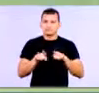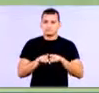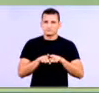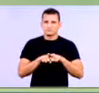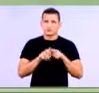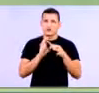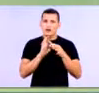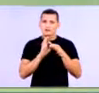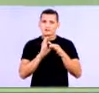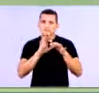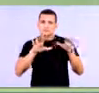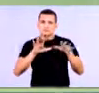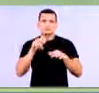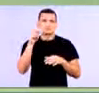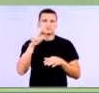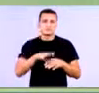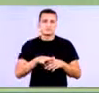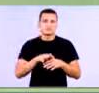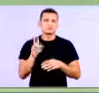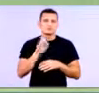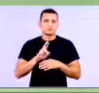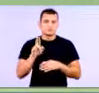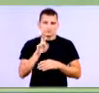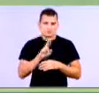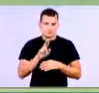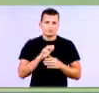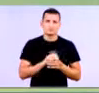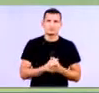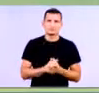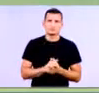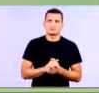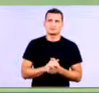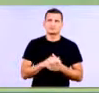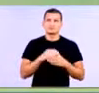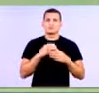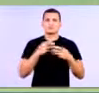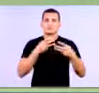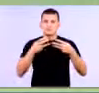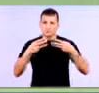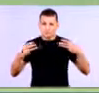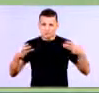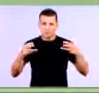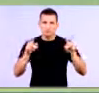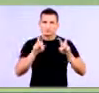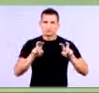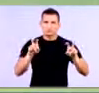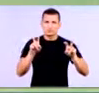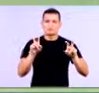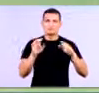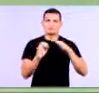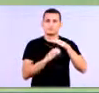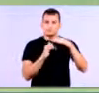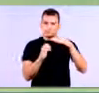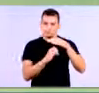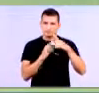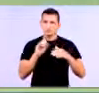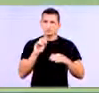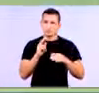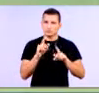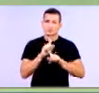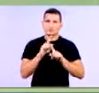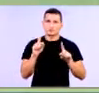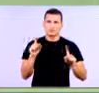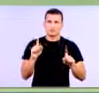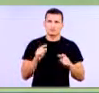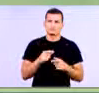dos que utilizam tanto a infraestrutura, né, computacional de uma organização ou não.